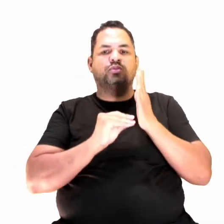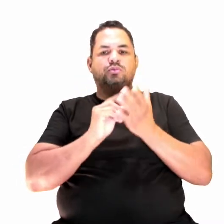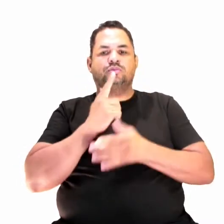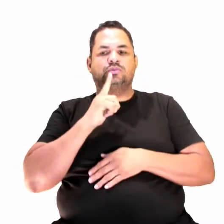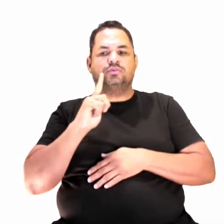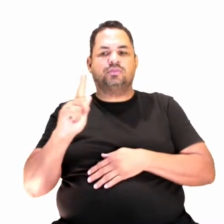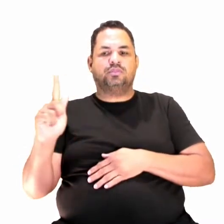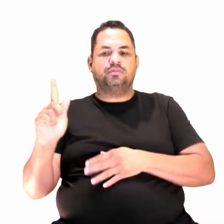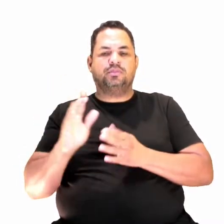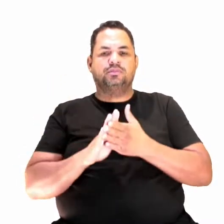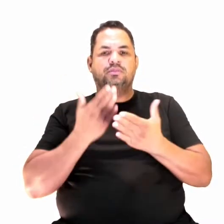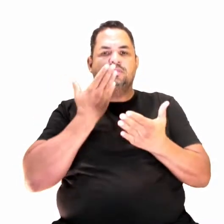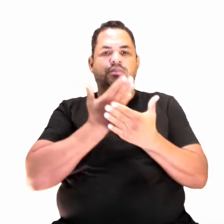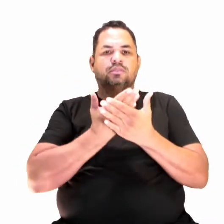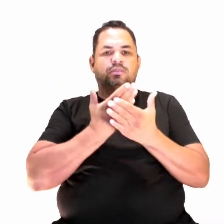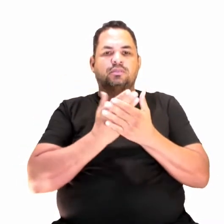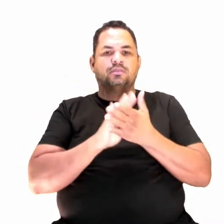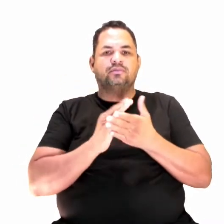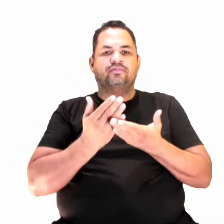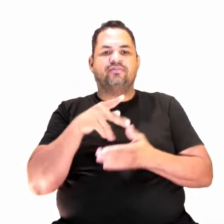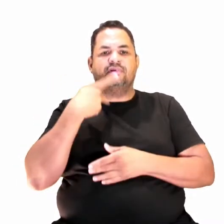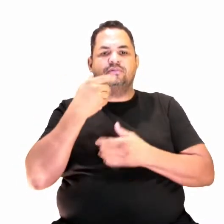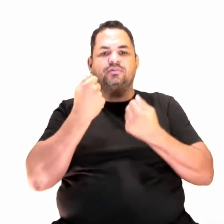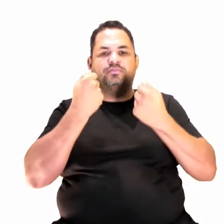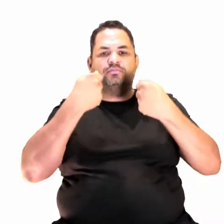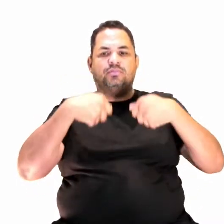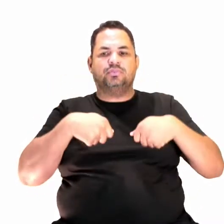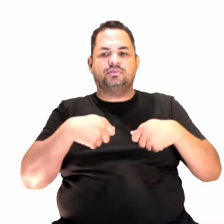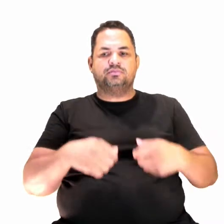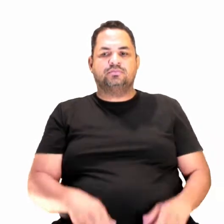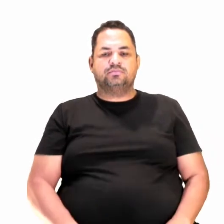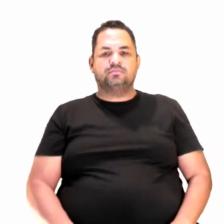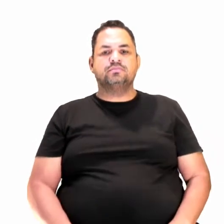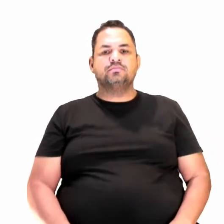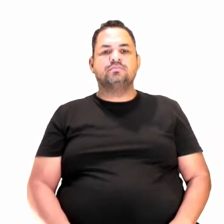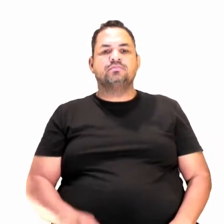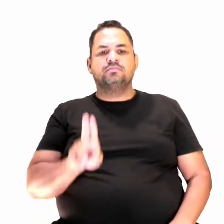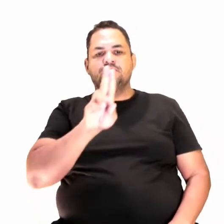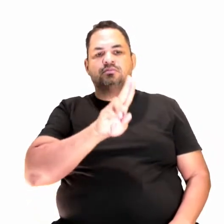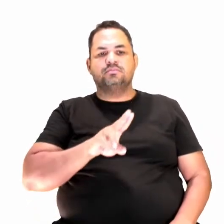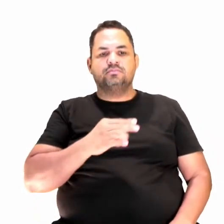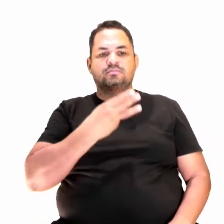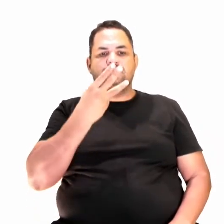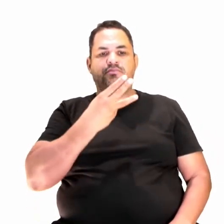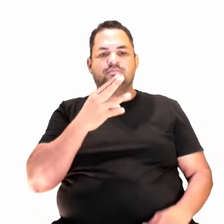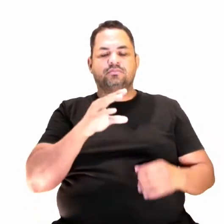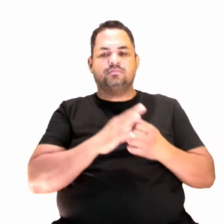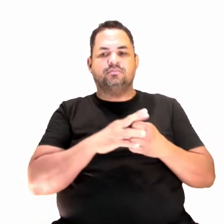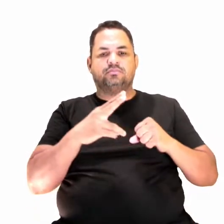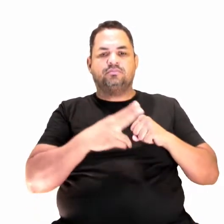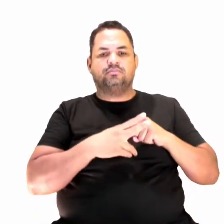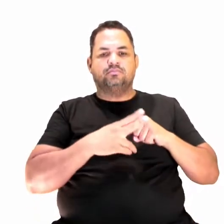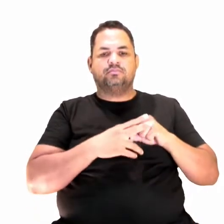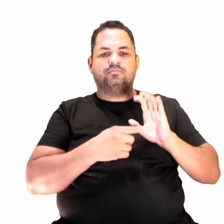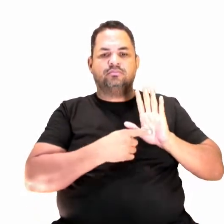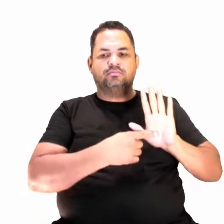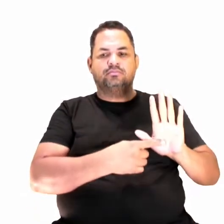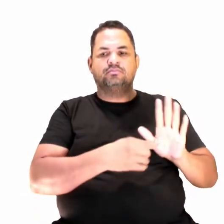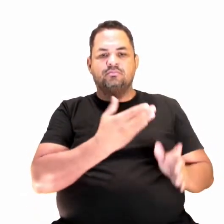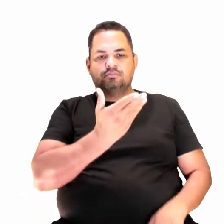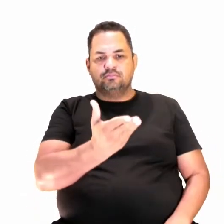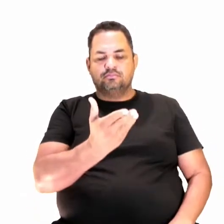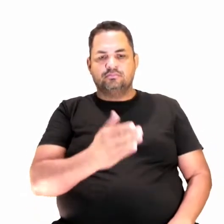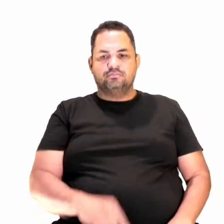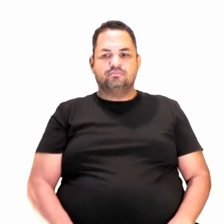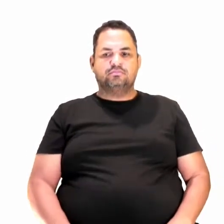aula, onde a gente falou sobre possibilidade, possibility, e usando esses três verbos aqui, foram apresentados para vocês o can,